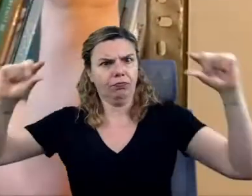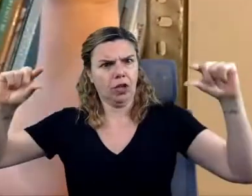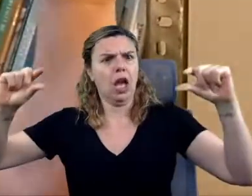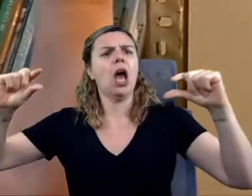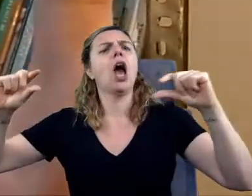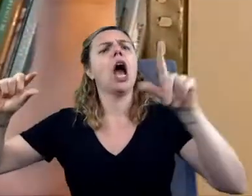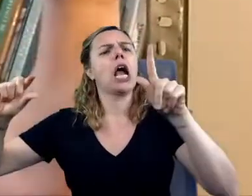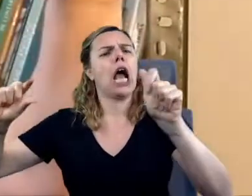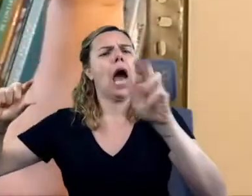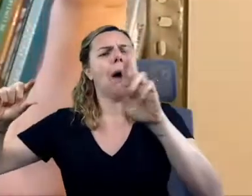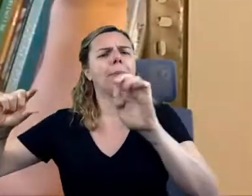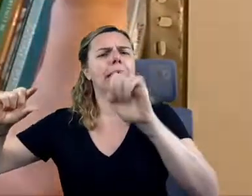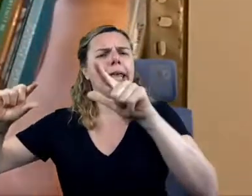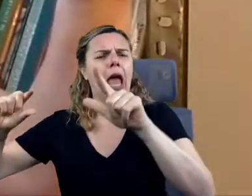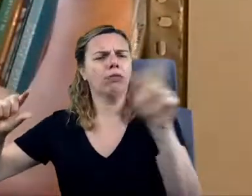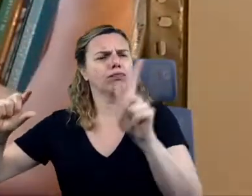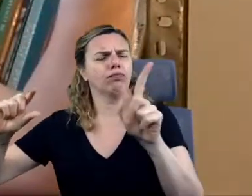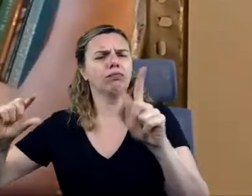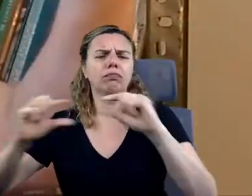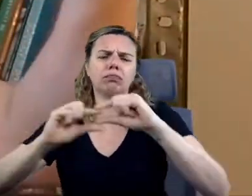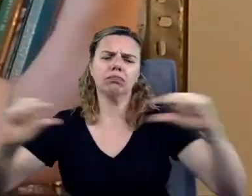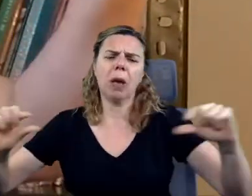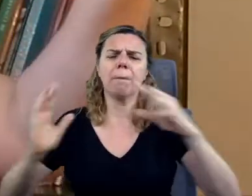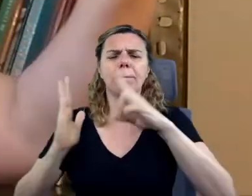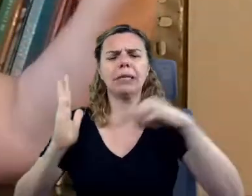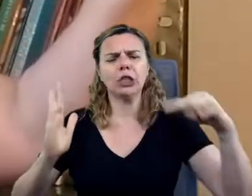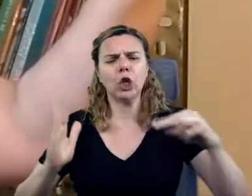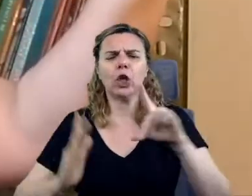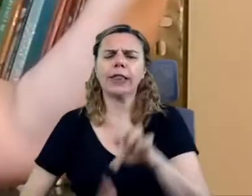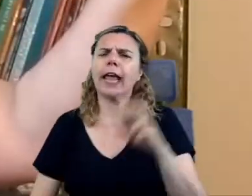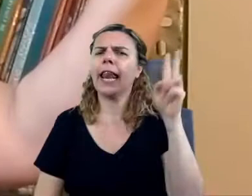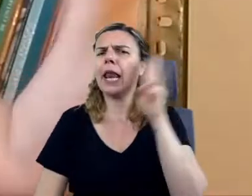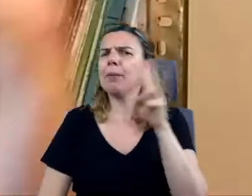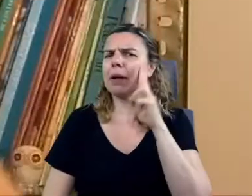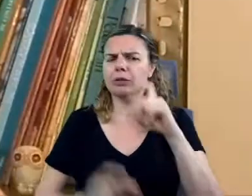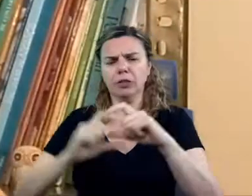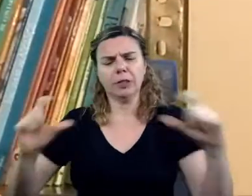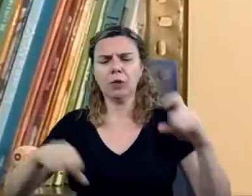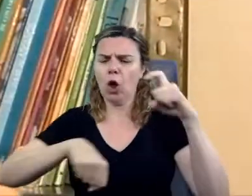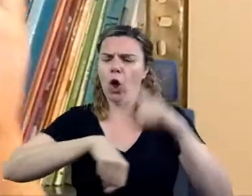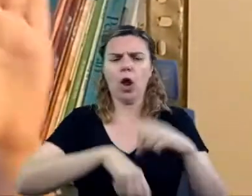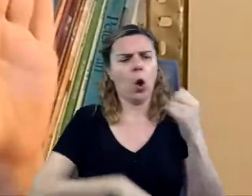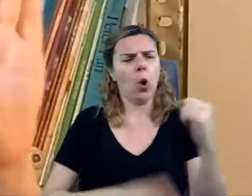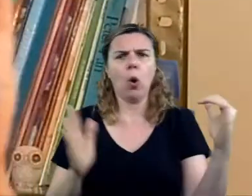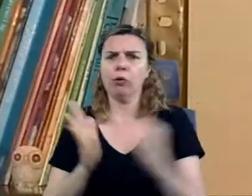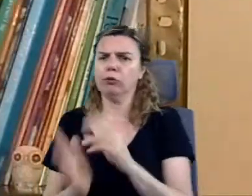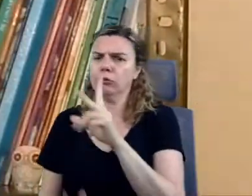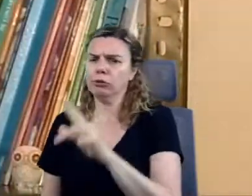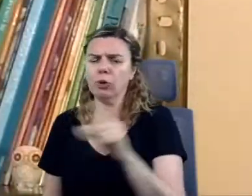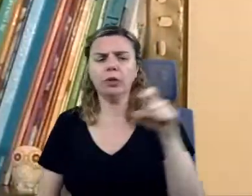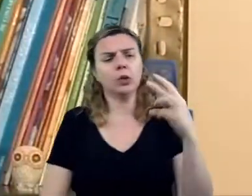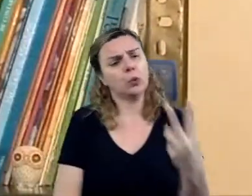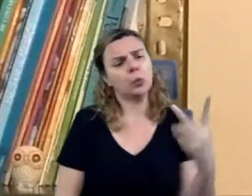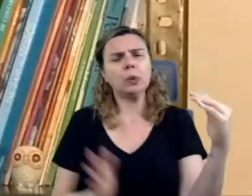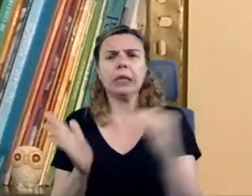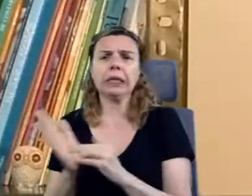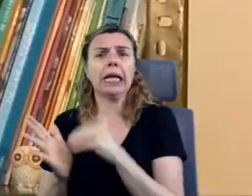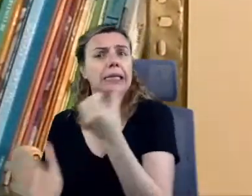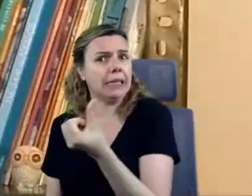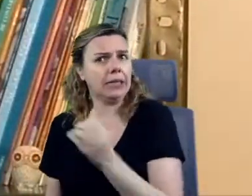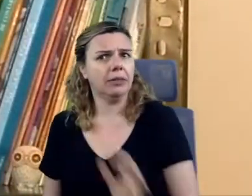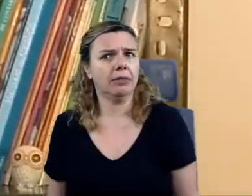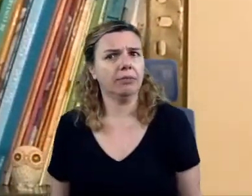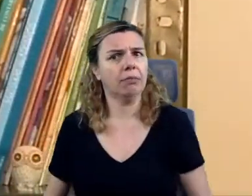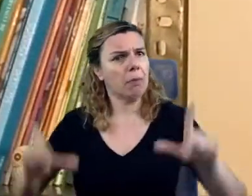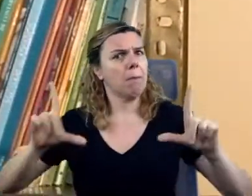dizia: Gabriel, pintor de lembranças. E o horário, das 8 às 12, das 14 às 18.